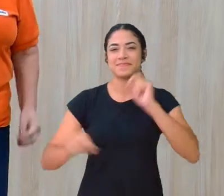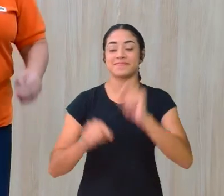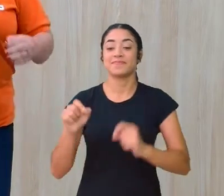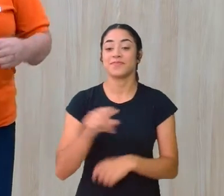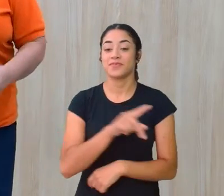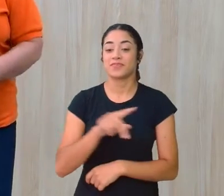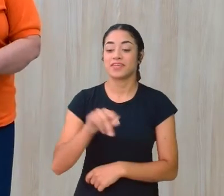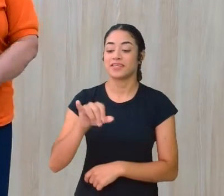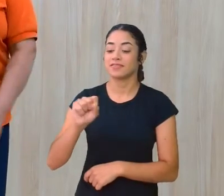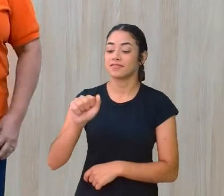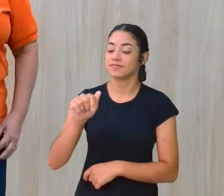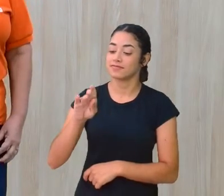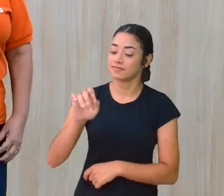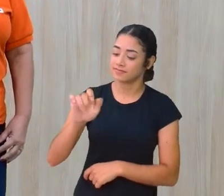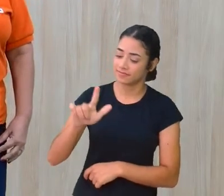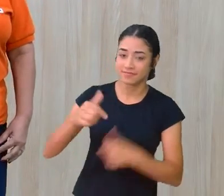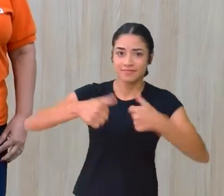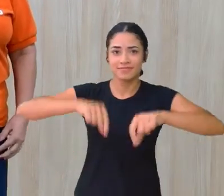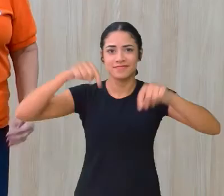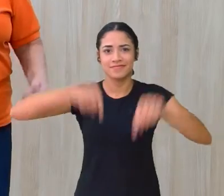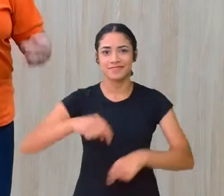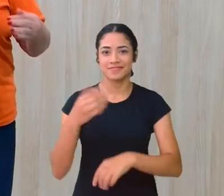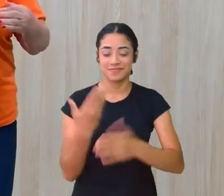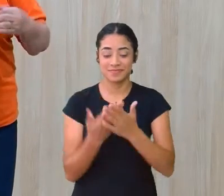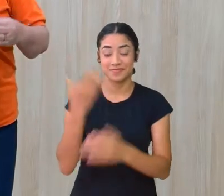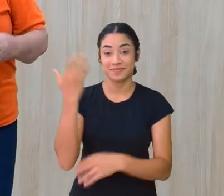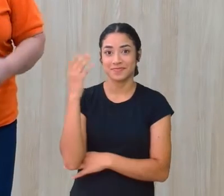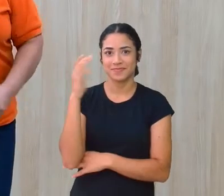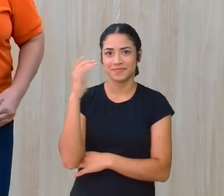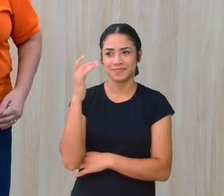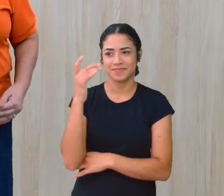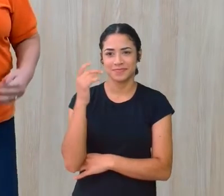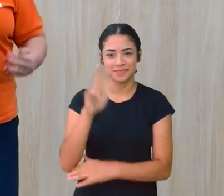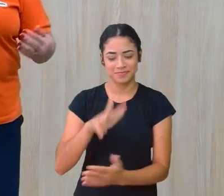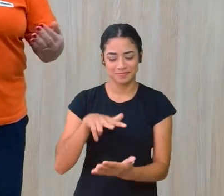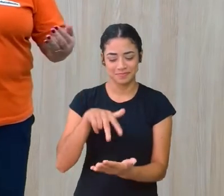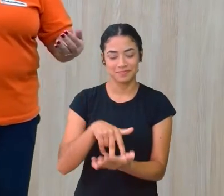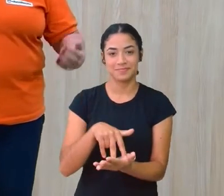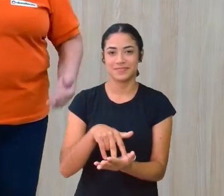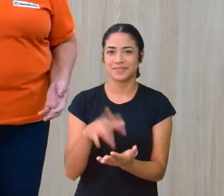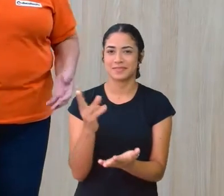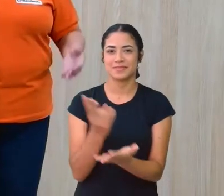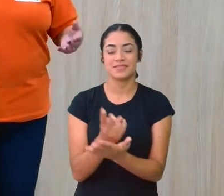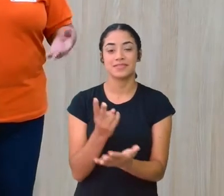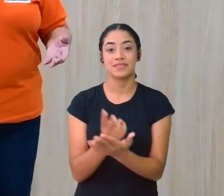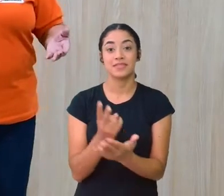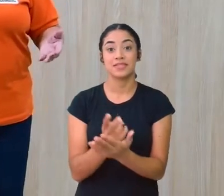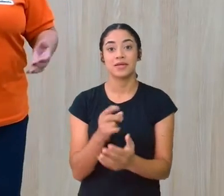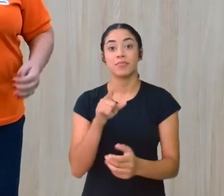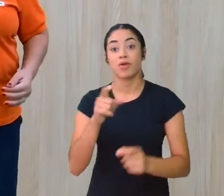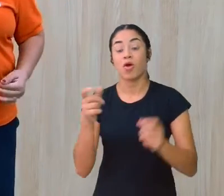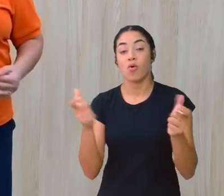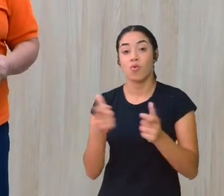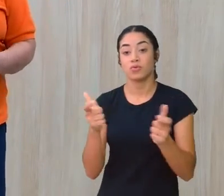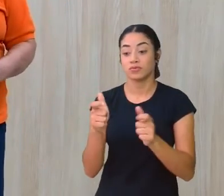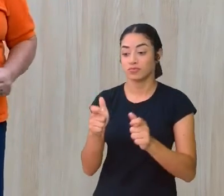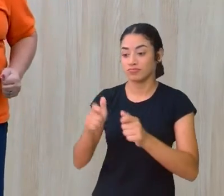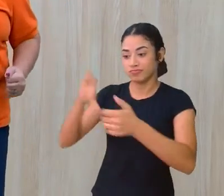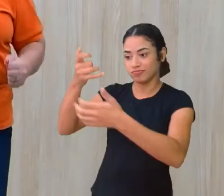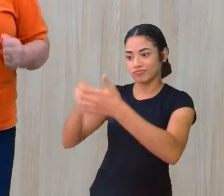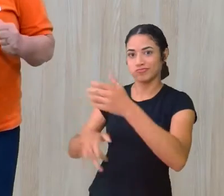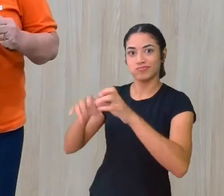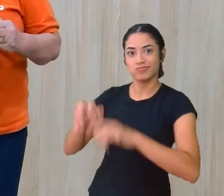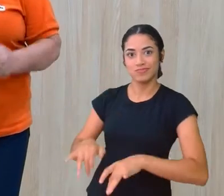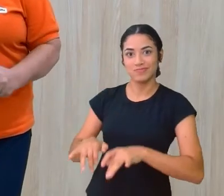Isabel está fazendo hoje aqui na aula de ciência de pé, não é? Porque vocês me veem sempre lá no chat. Pois é,